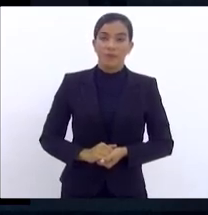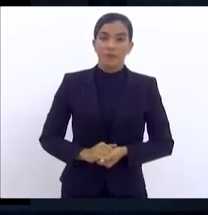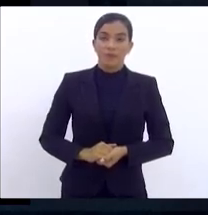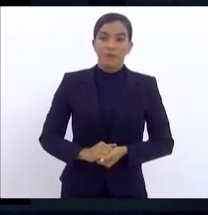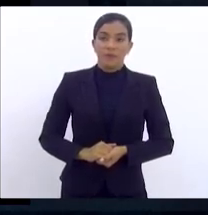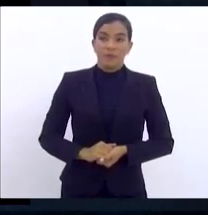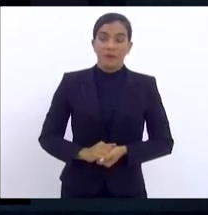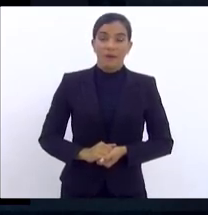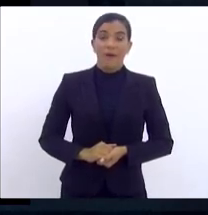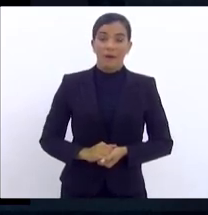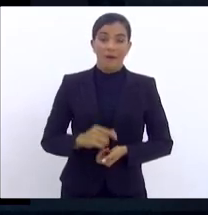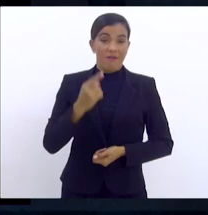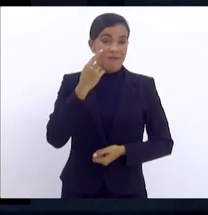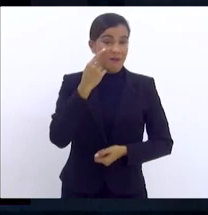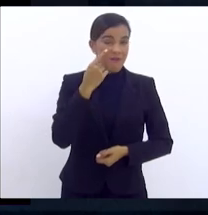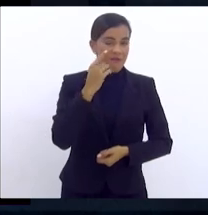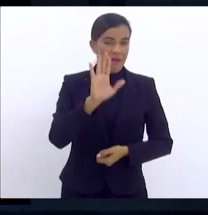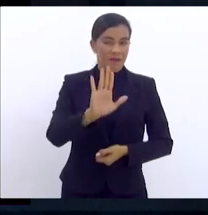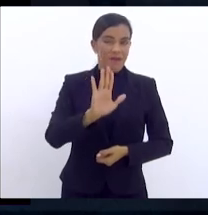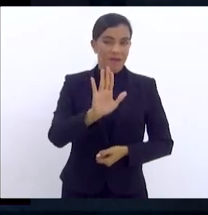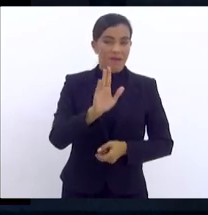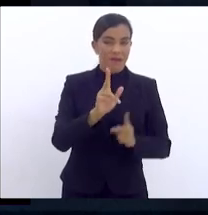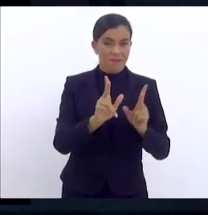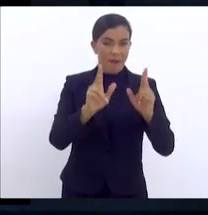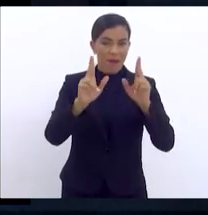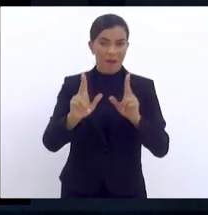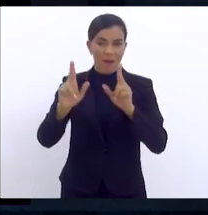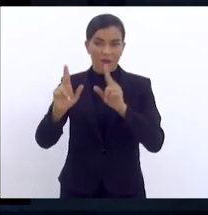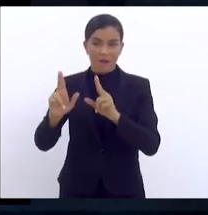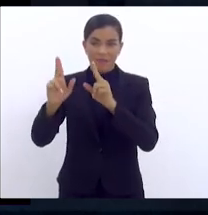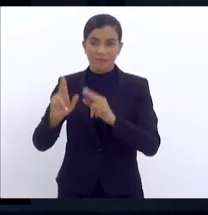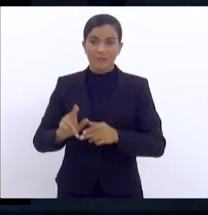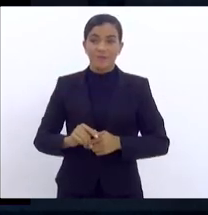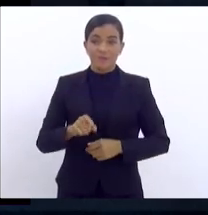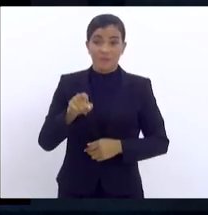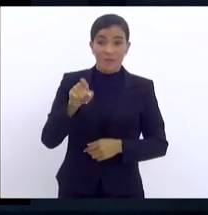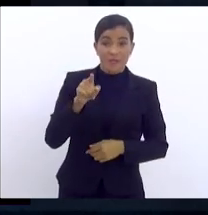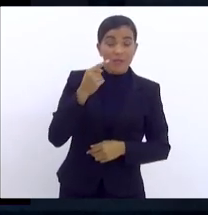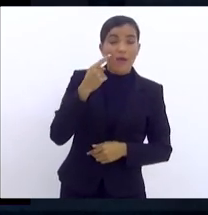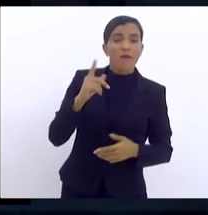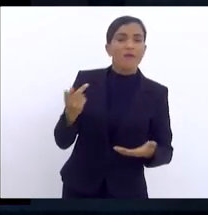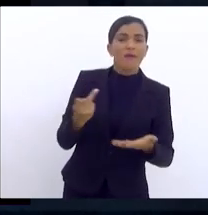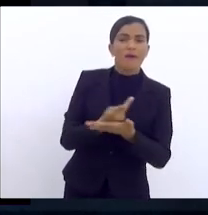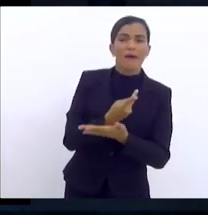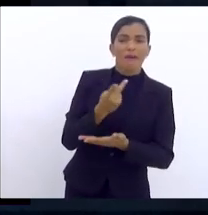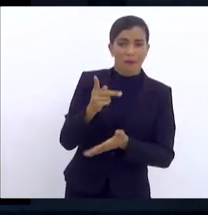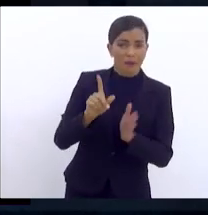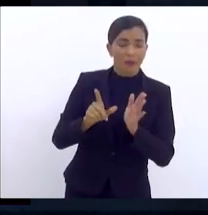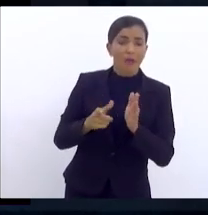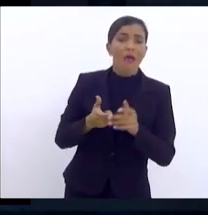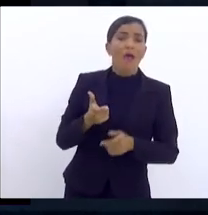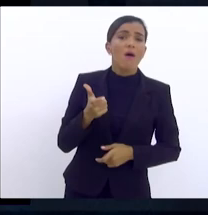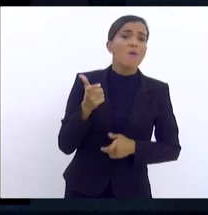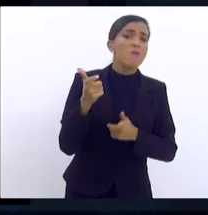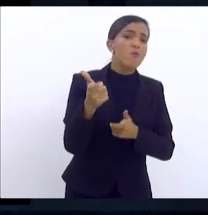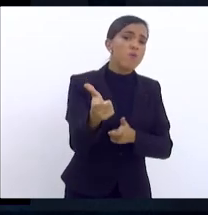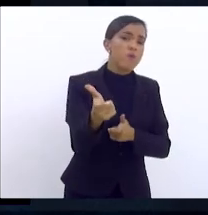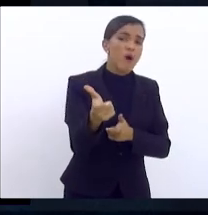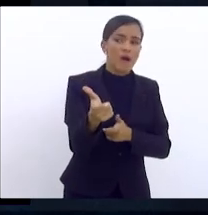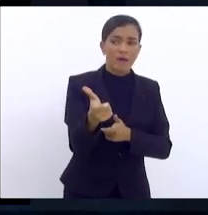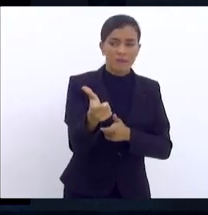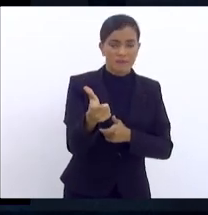aí daqui a pouco a gente vai ver outras outras imagens isso aí o que tá acontecendo lá são assaltos roubos